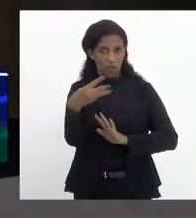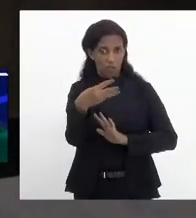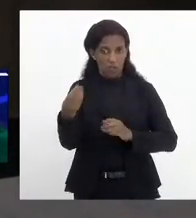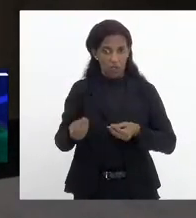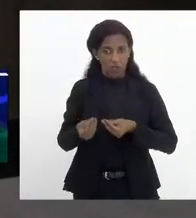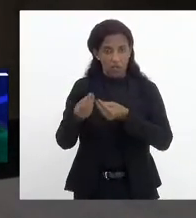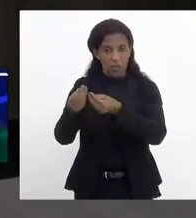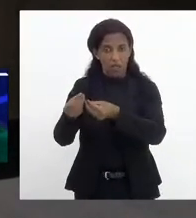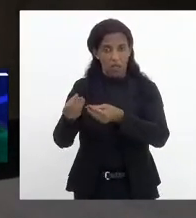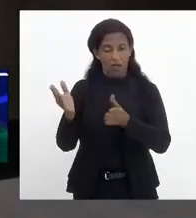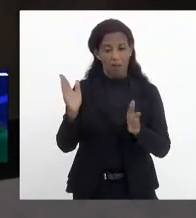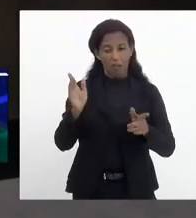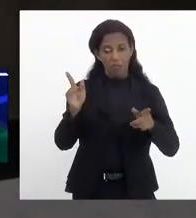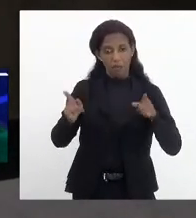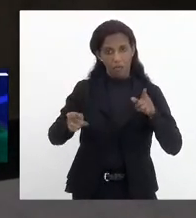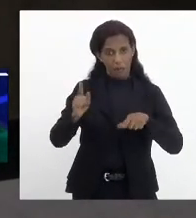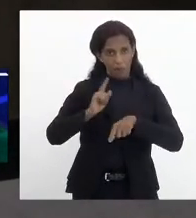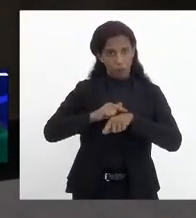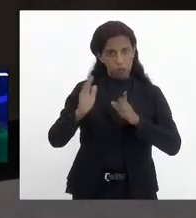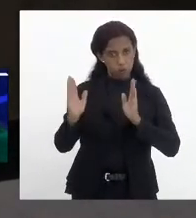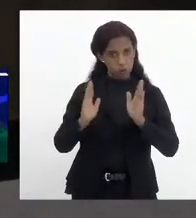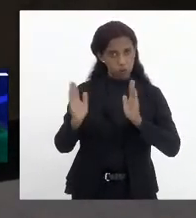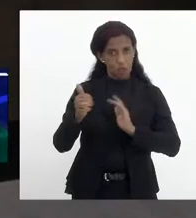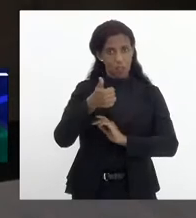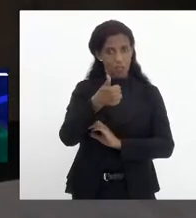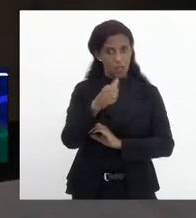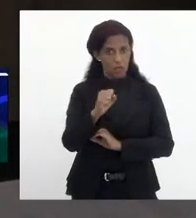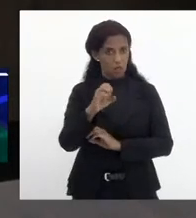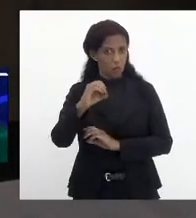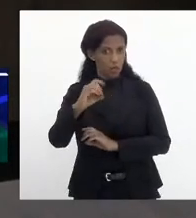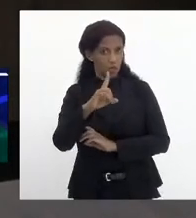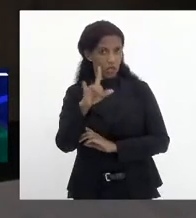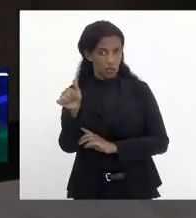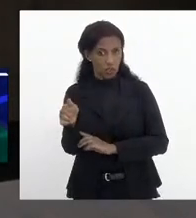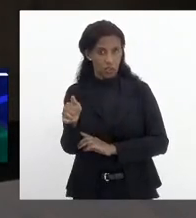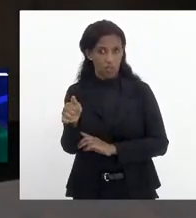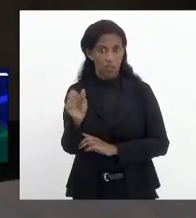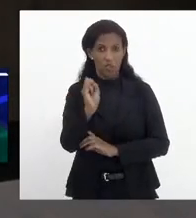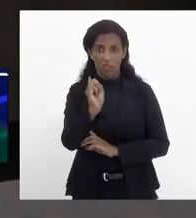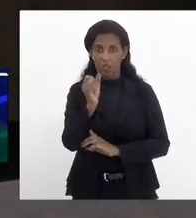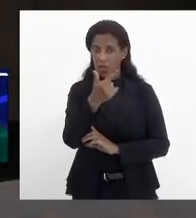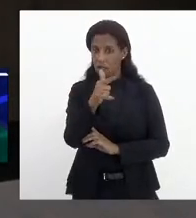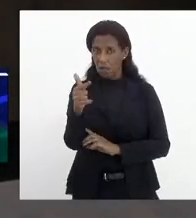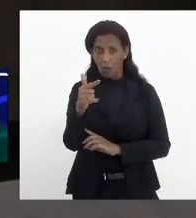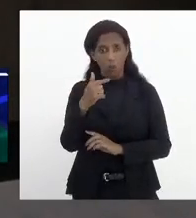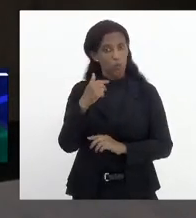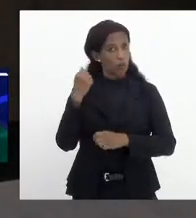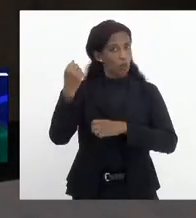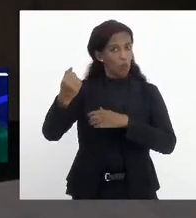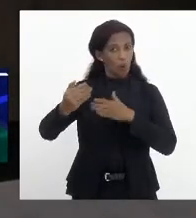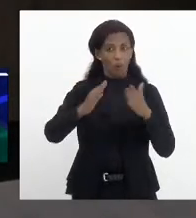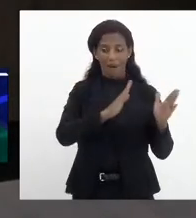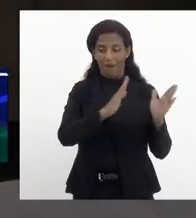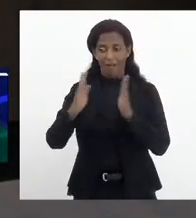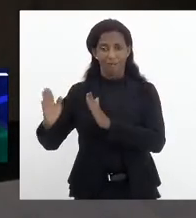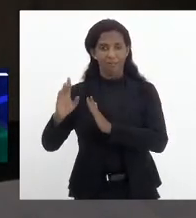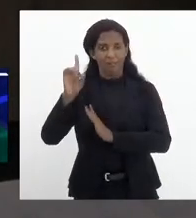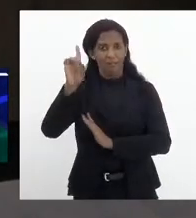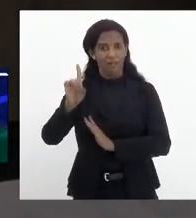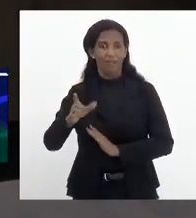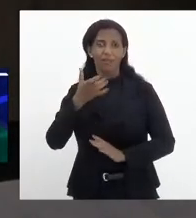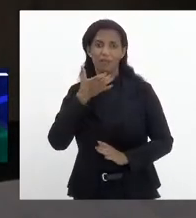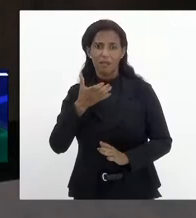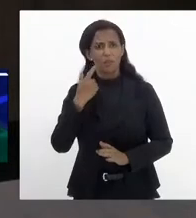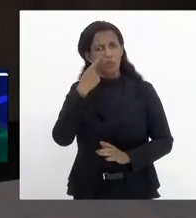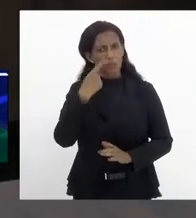o prazo de 180 dias. Se não houver a revogação, não tenho como estender até dezembro de 31, como propõe, e eu já ouvi o